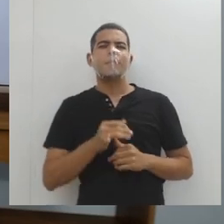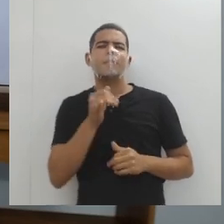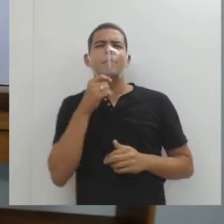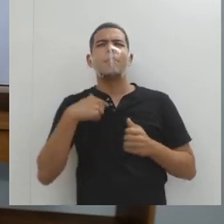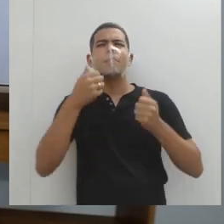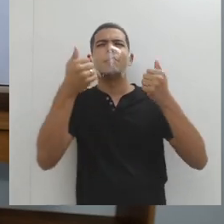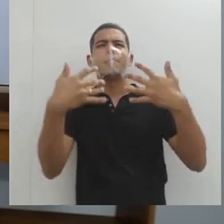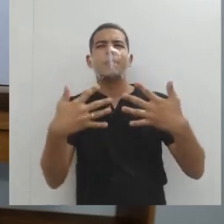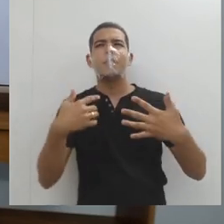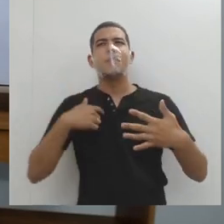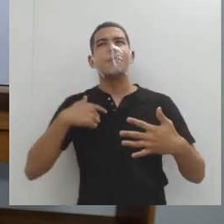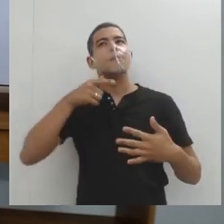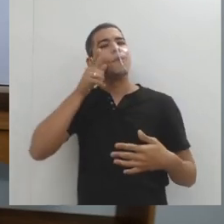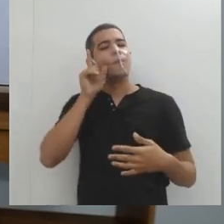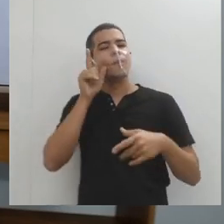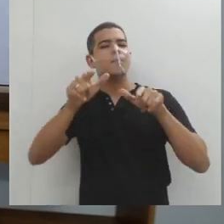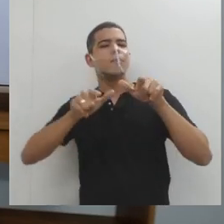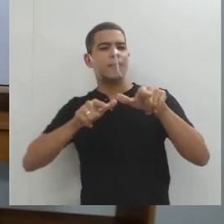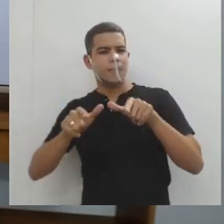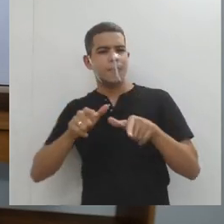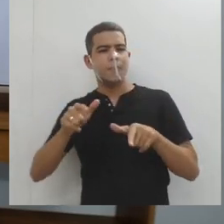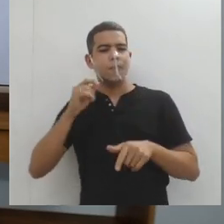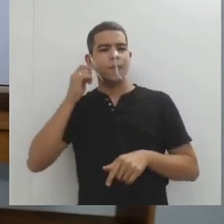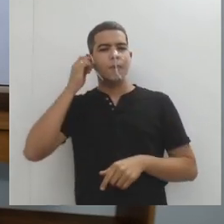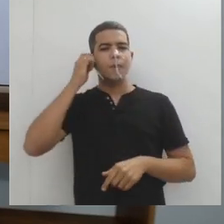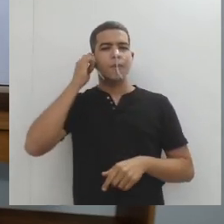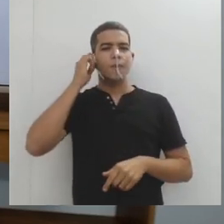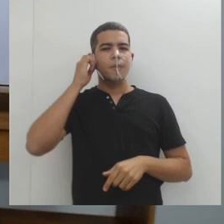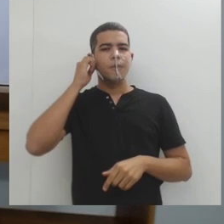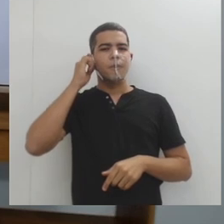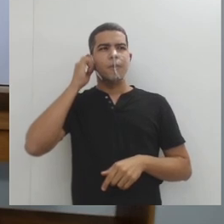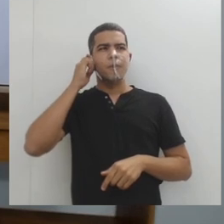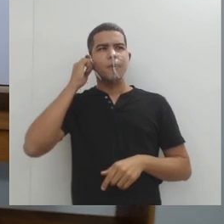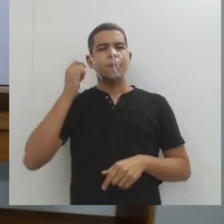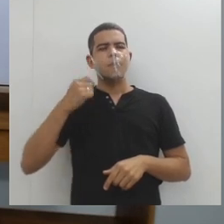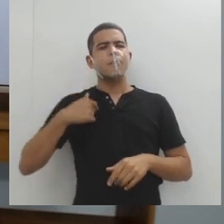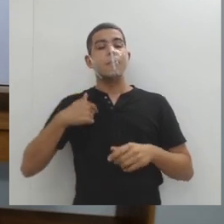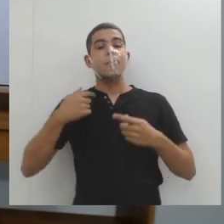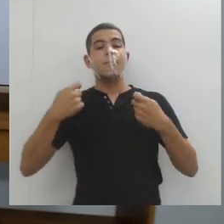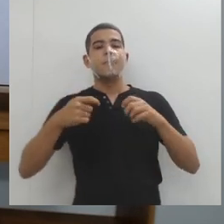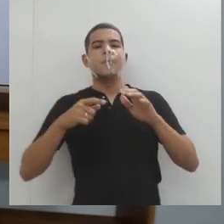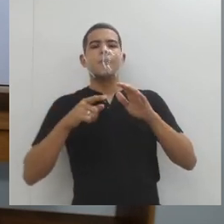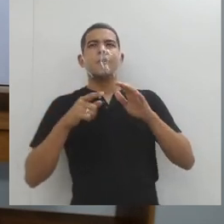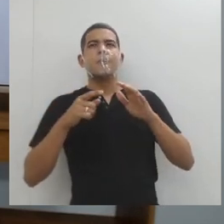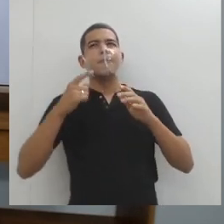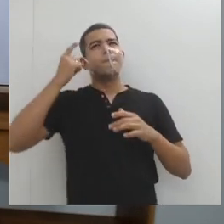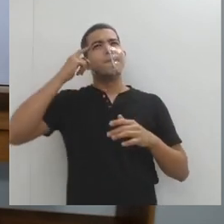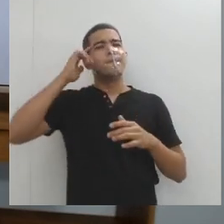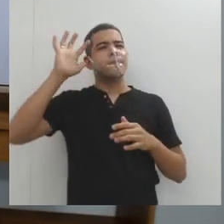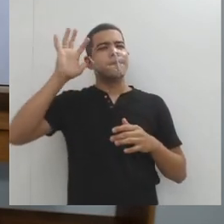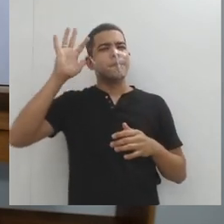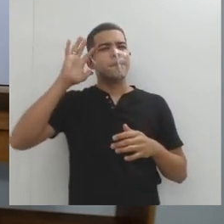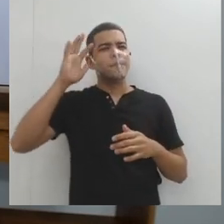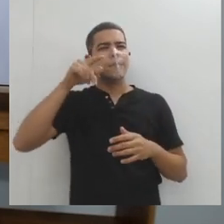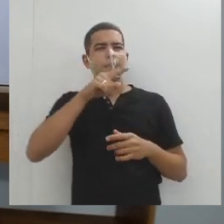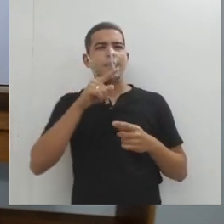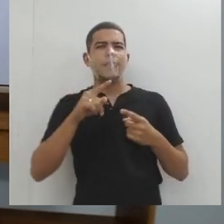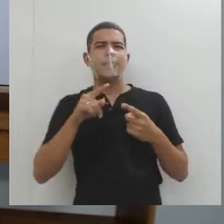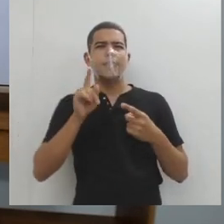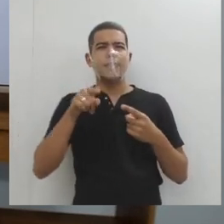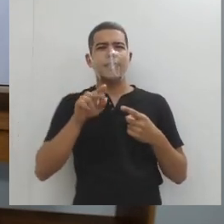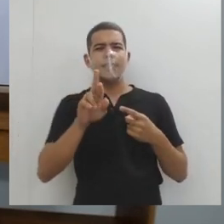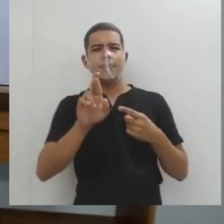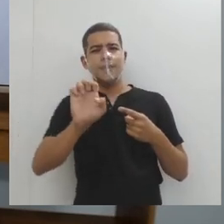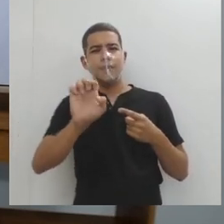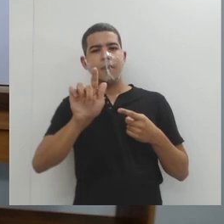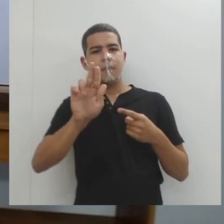ontem. Aí a primeira coisa que a gente tem que lembrar é de perguntar se esse verbo ele é um verbo regular ou irregular,